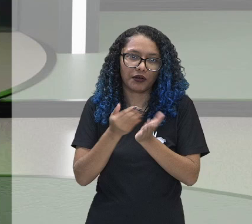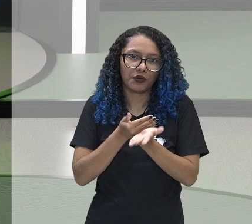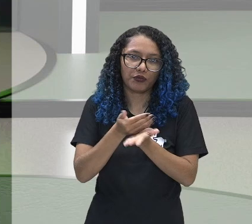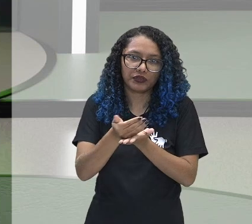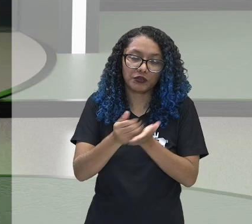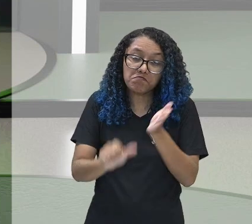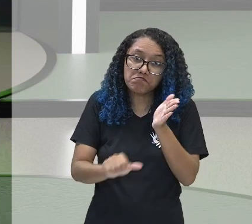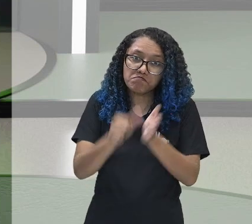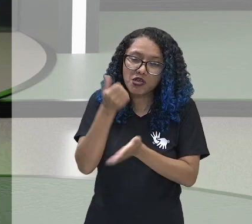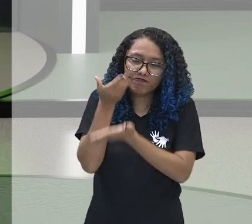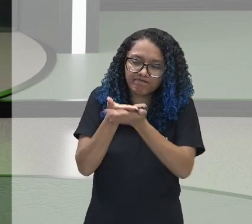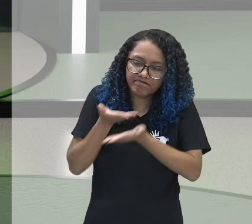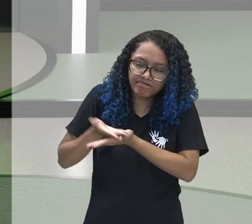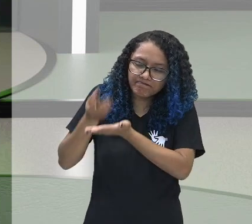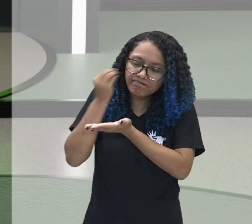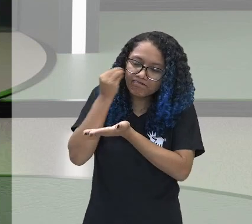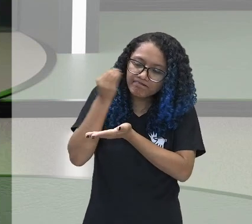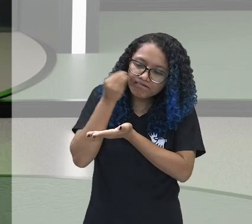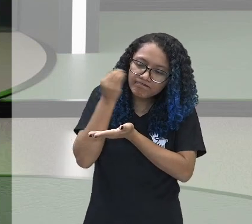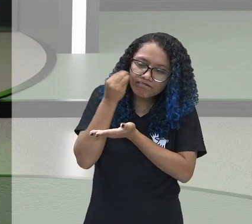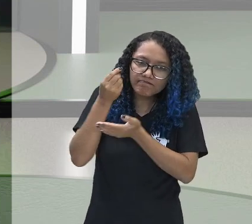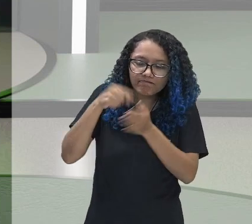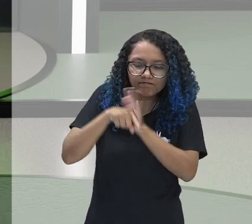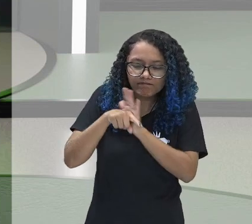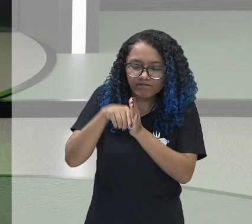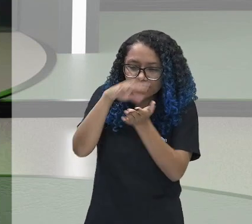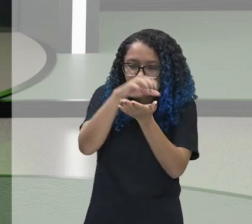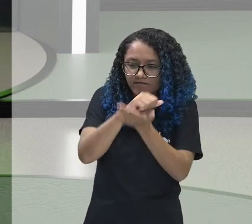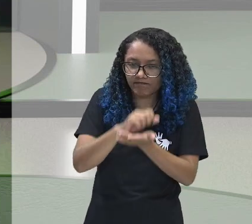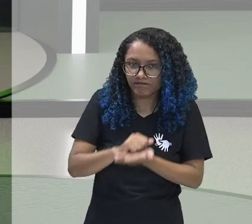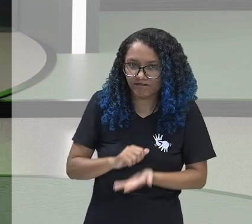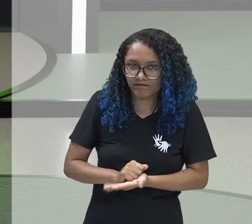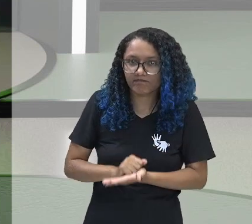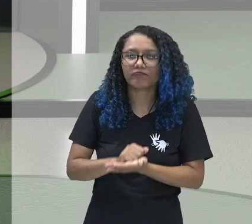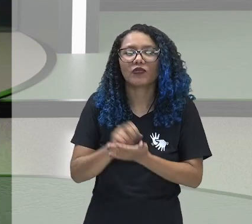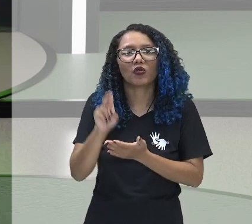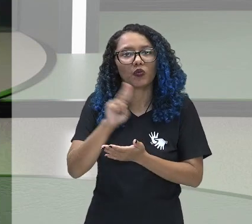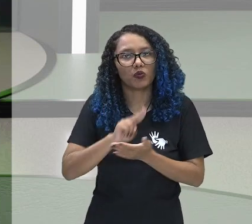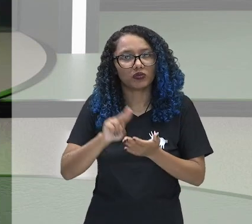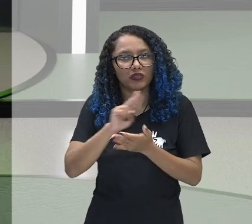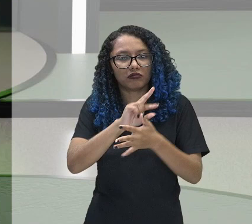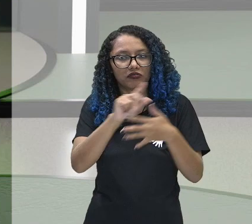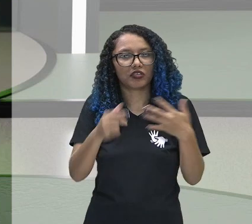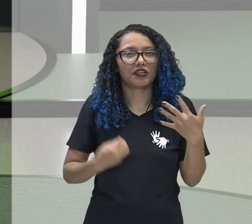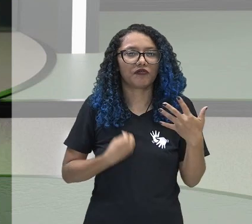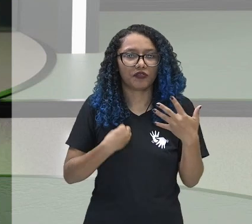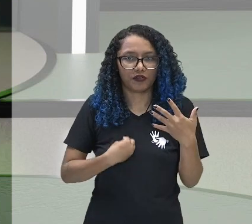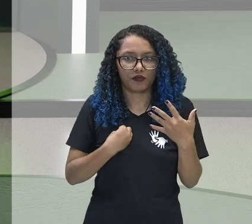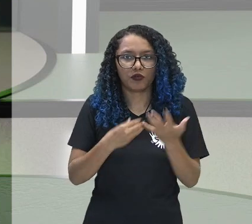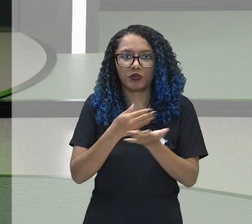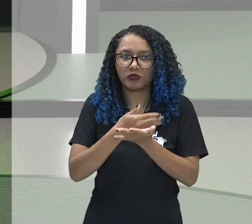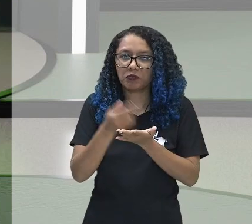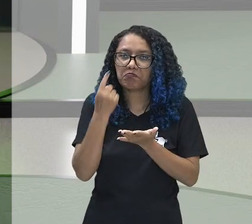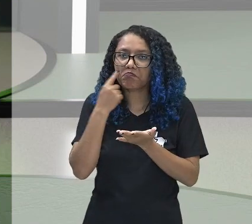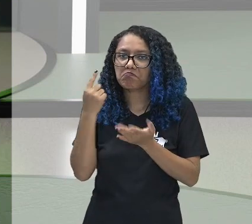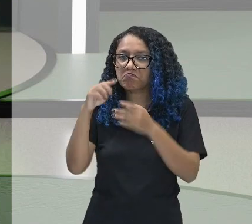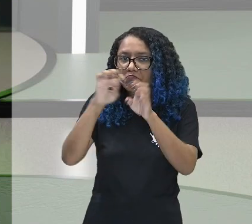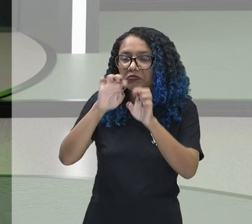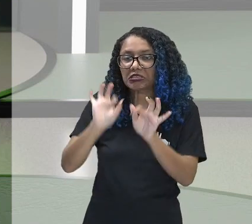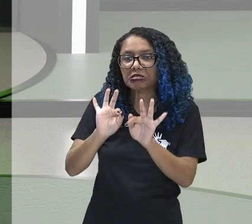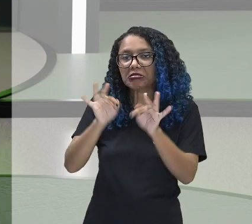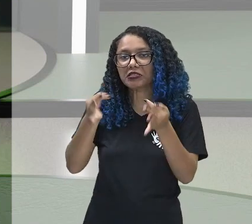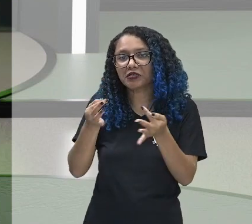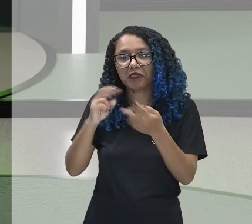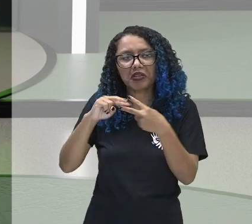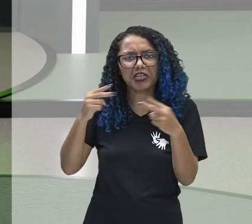os primeiros experimentos registrados manipulando seres vivos. Começou com uma estrutura bem simples, com um